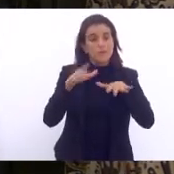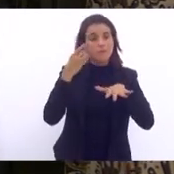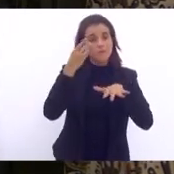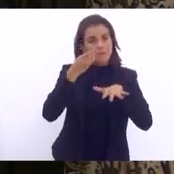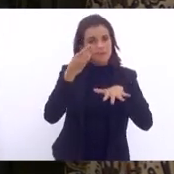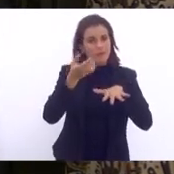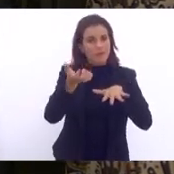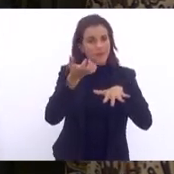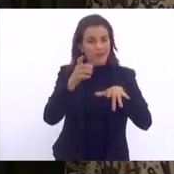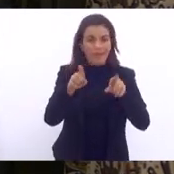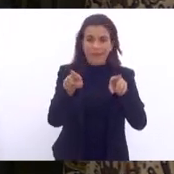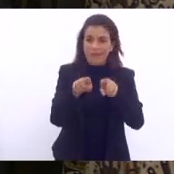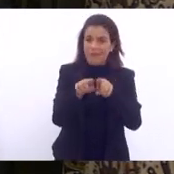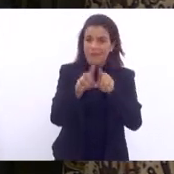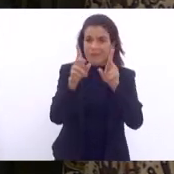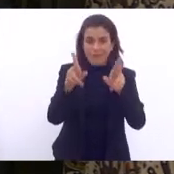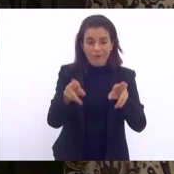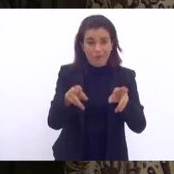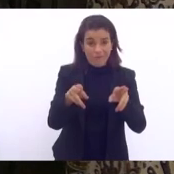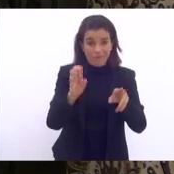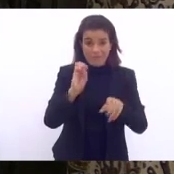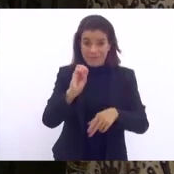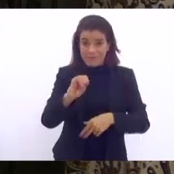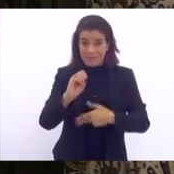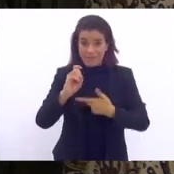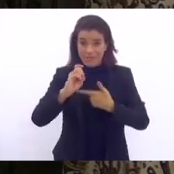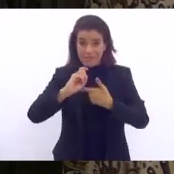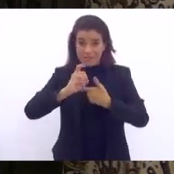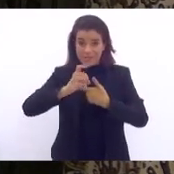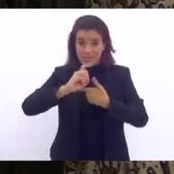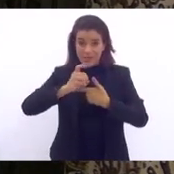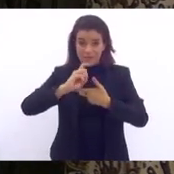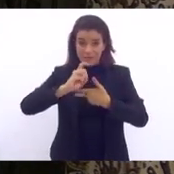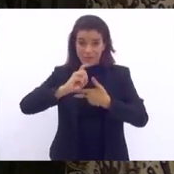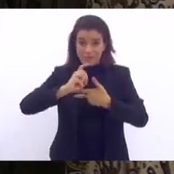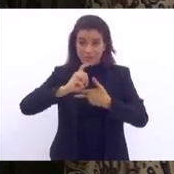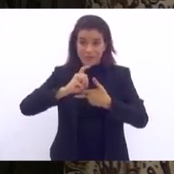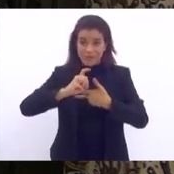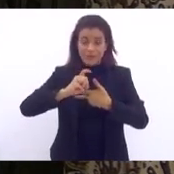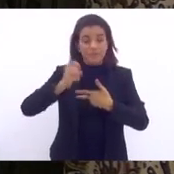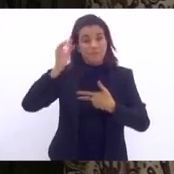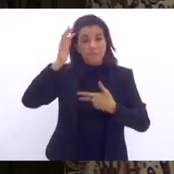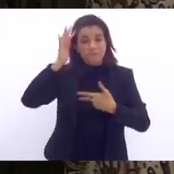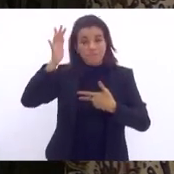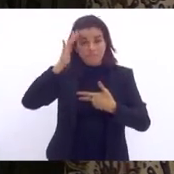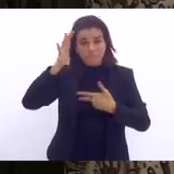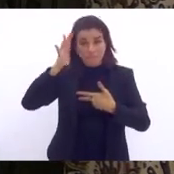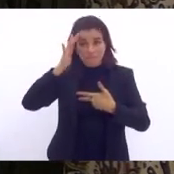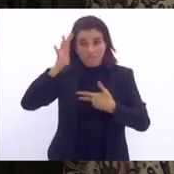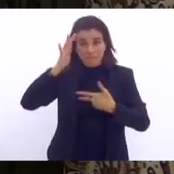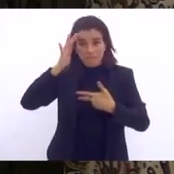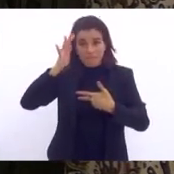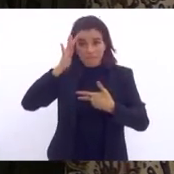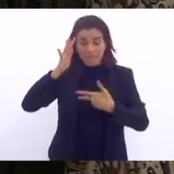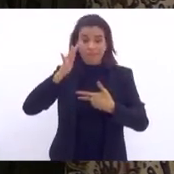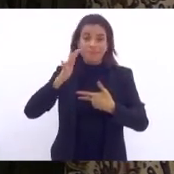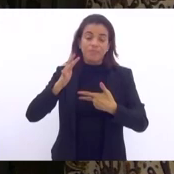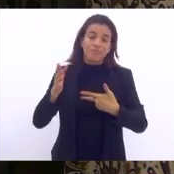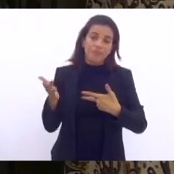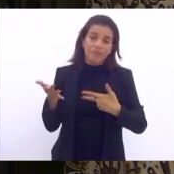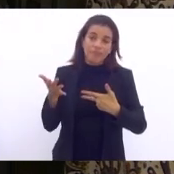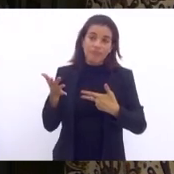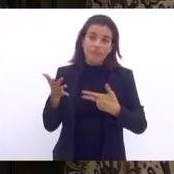Poder Executivo acha que esse projeto tem possibilidade de êxito, desde que seja de